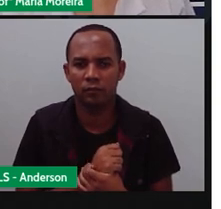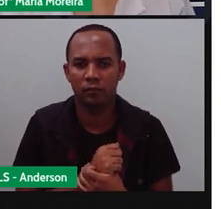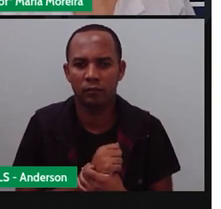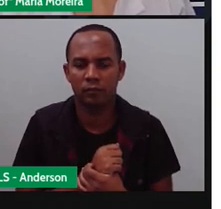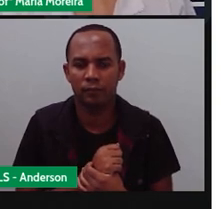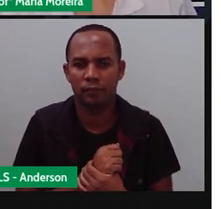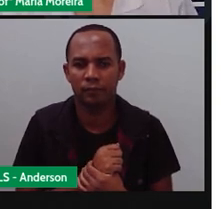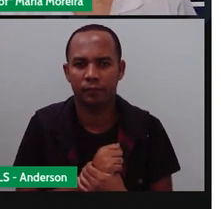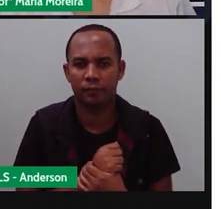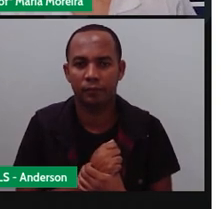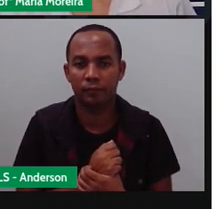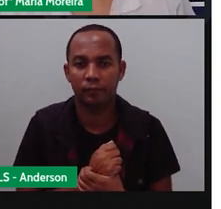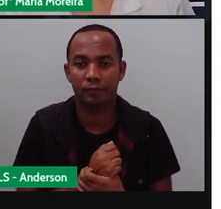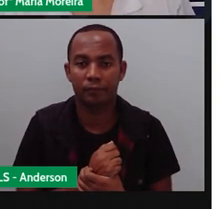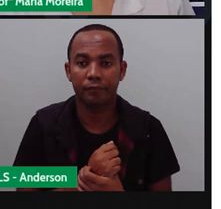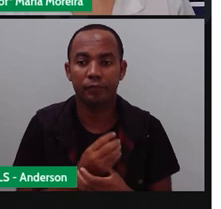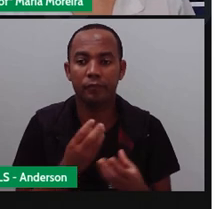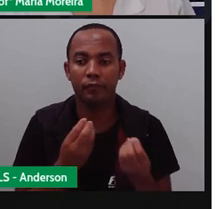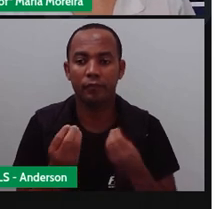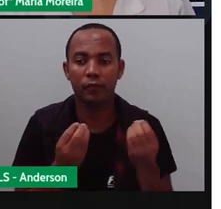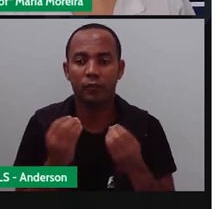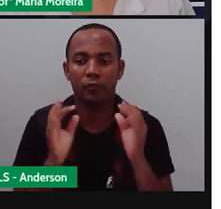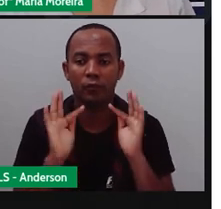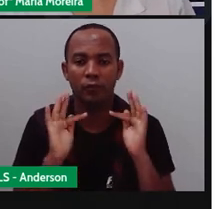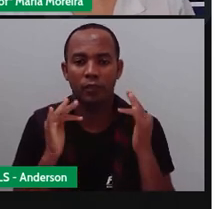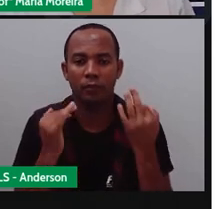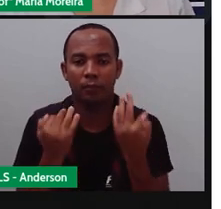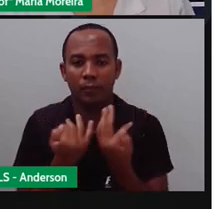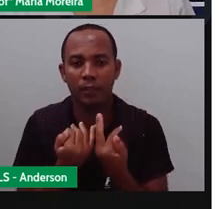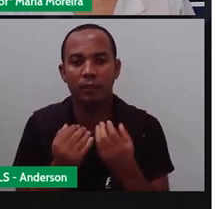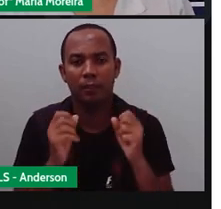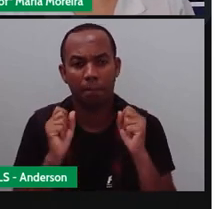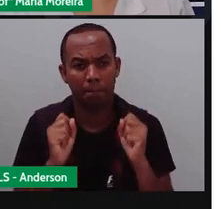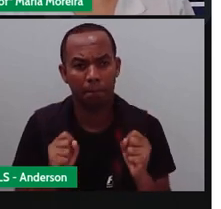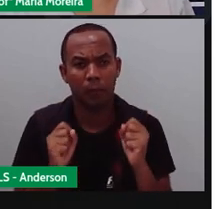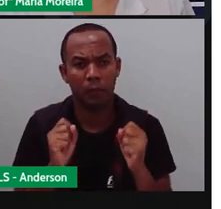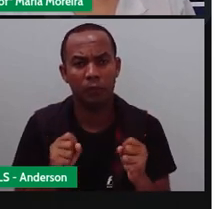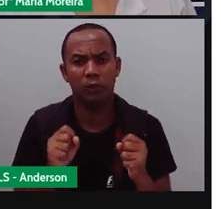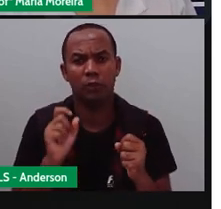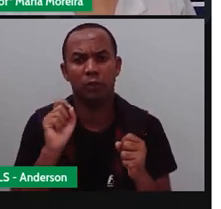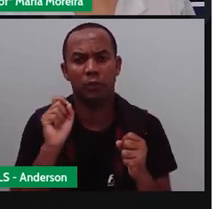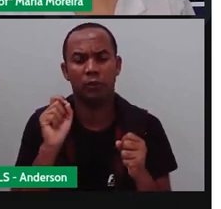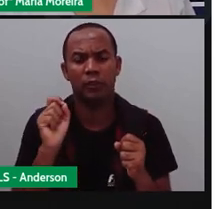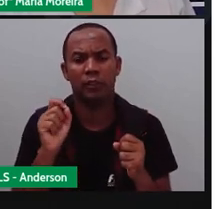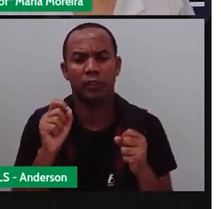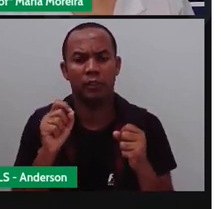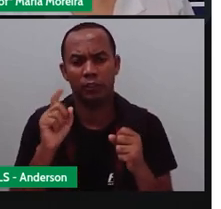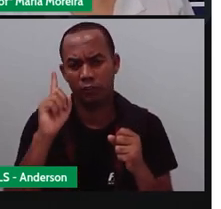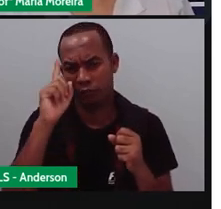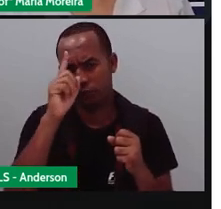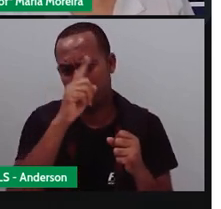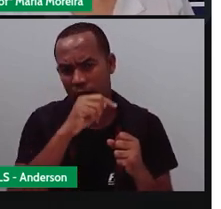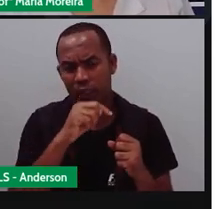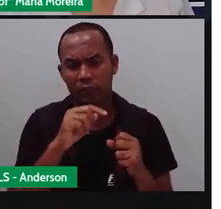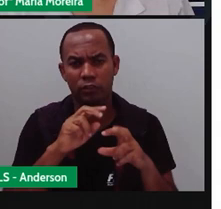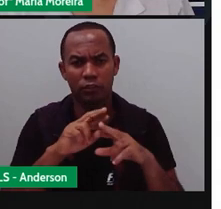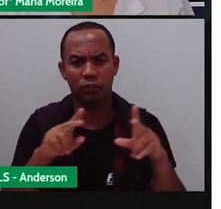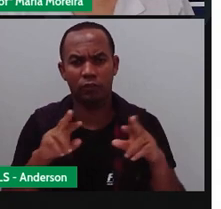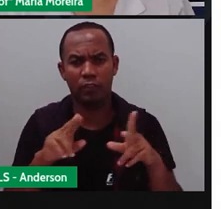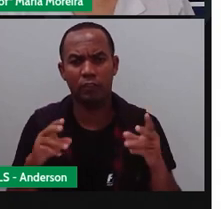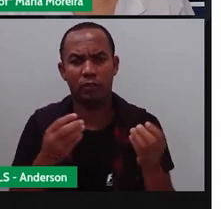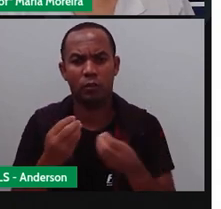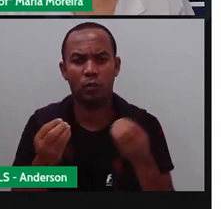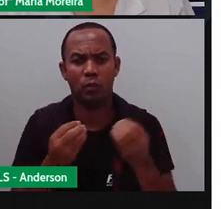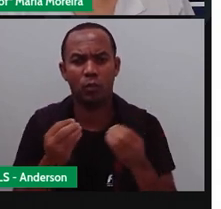signo né o cotidiano da família agrícola pode ser carregado né de dificuldades técnicas e